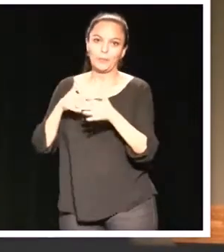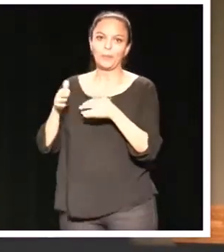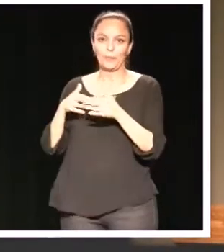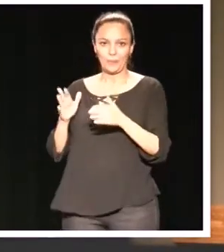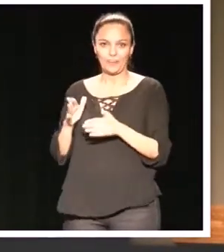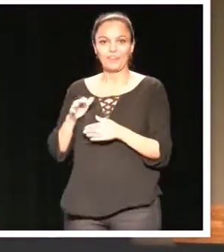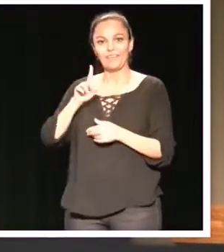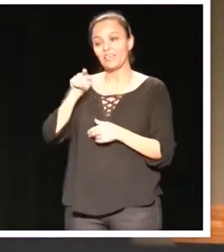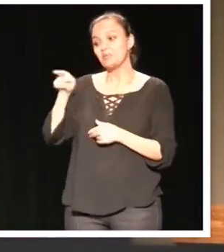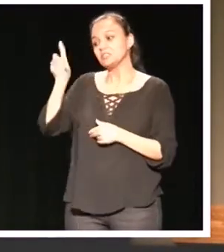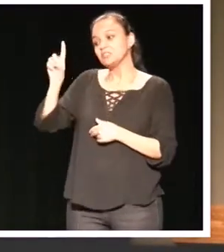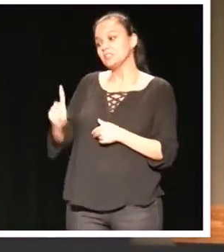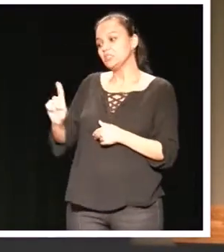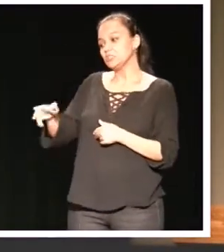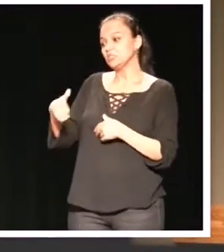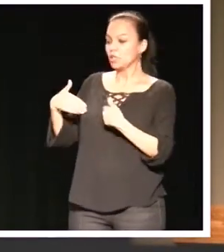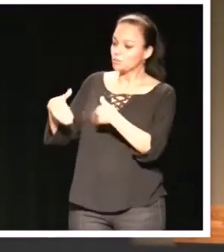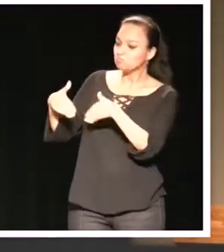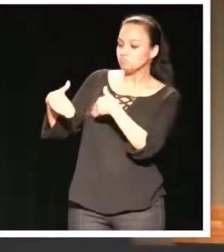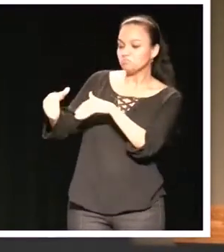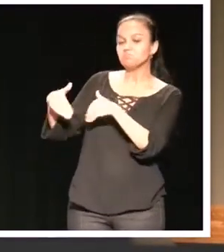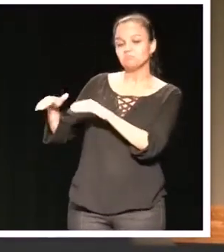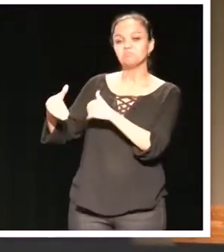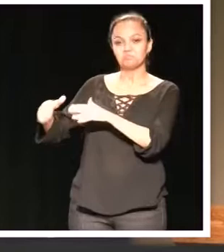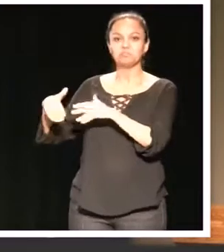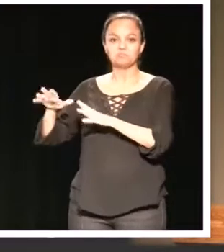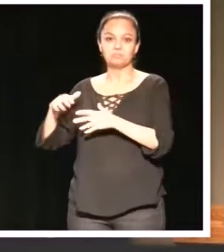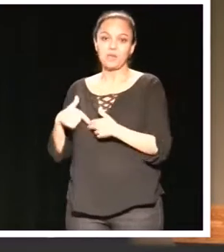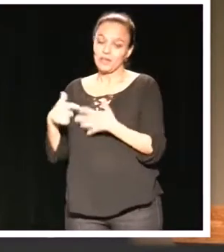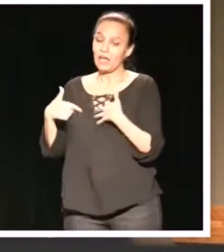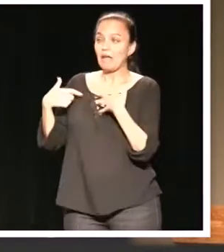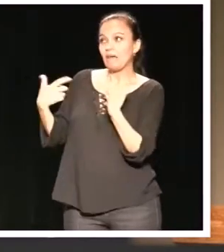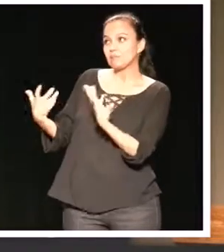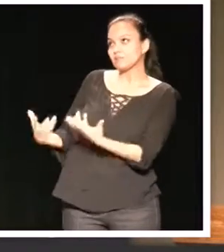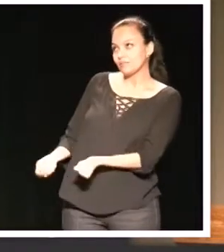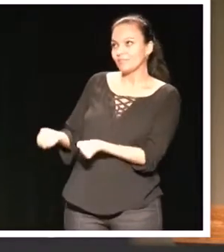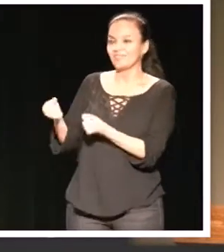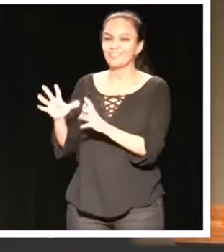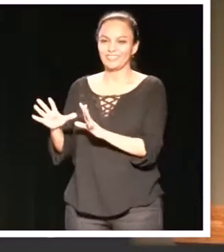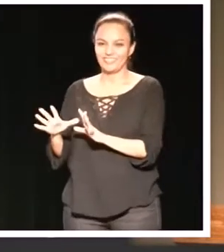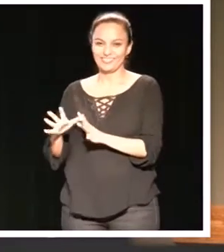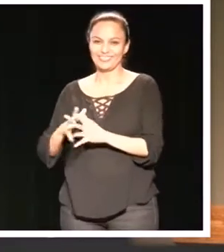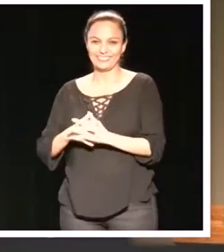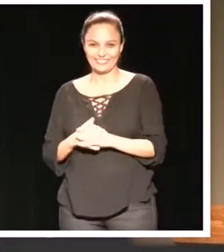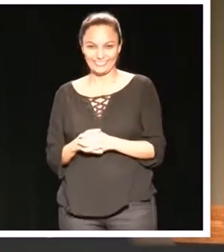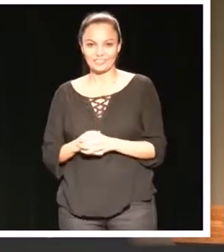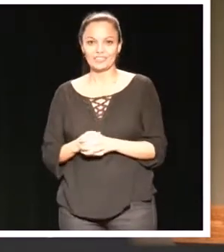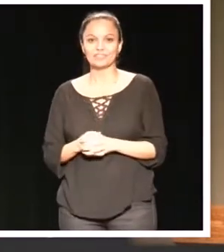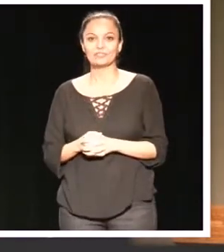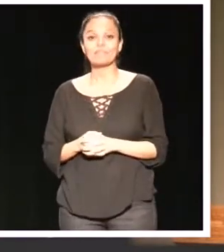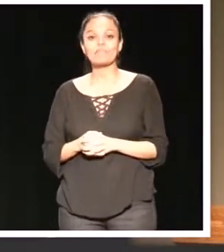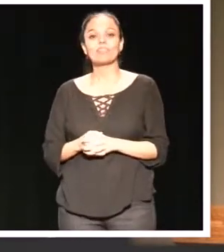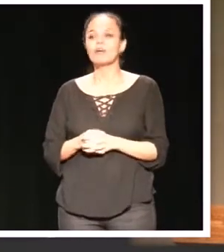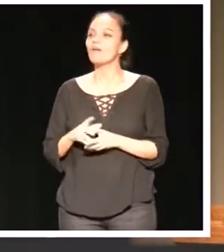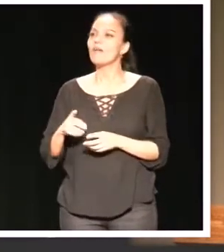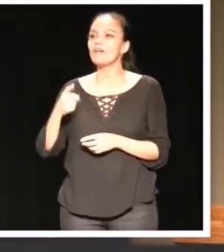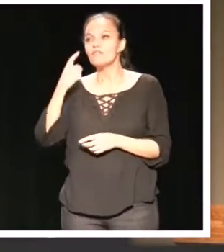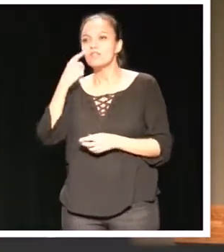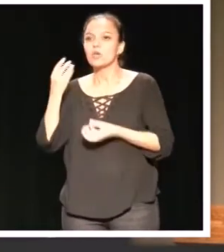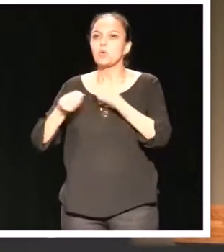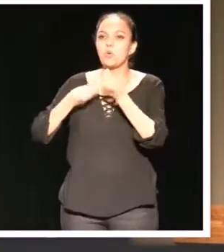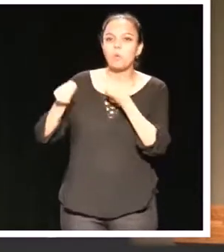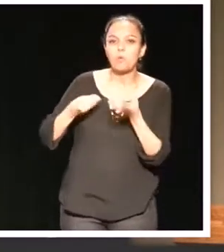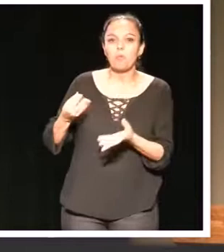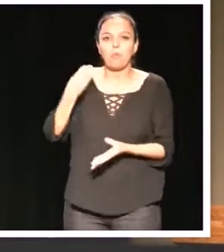tolerância. Perdoar por ser surdo. E acomodar as circunstâncias para